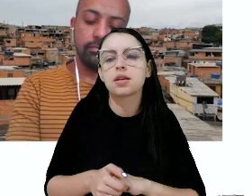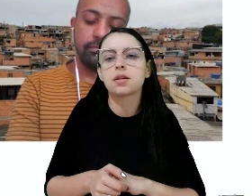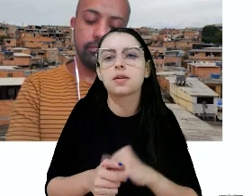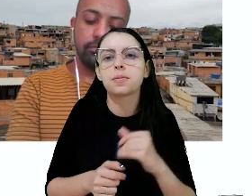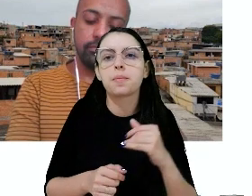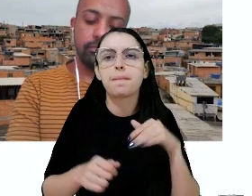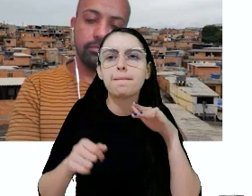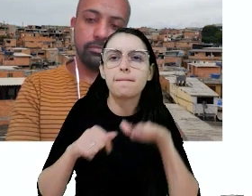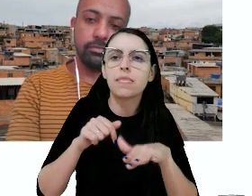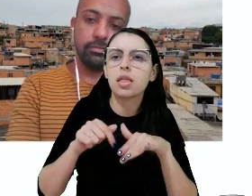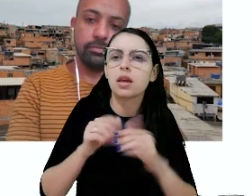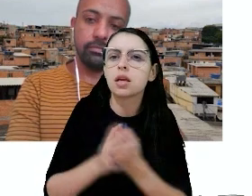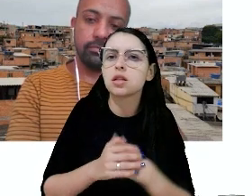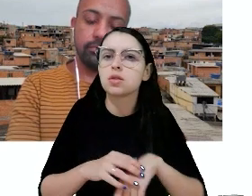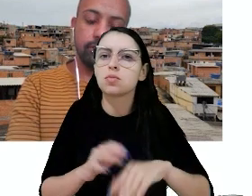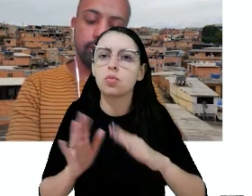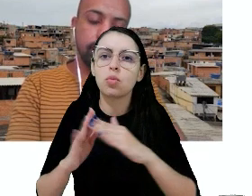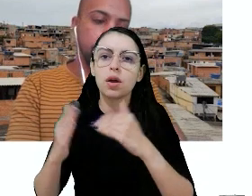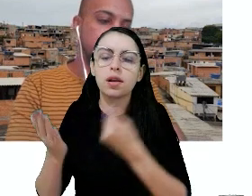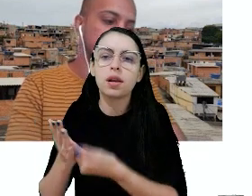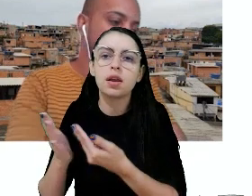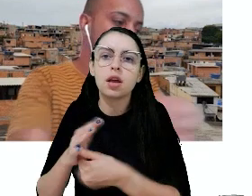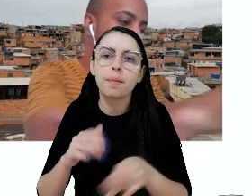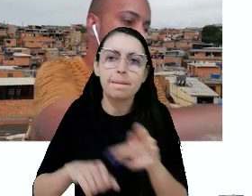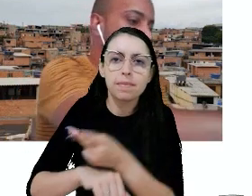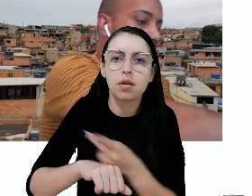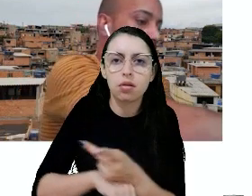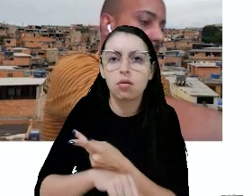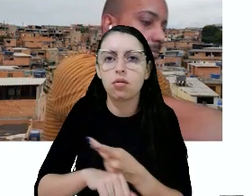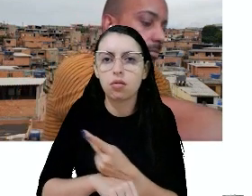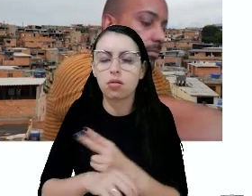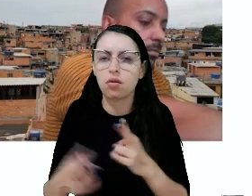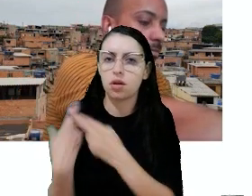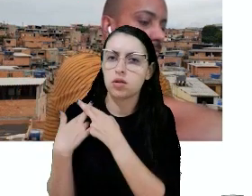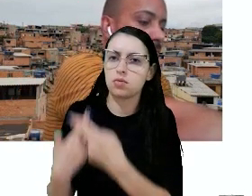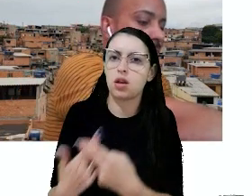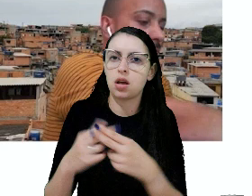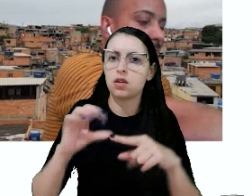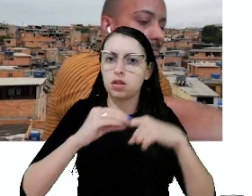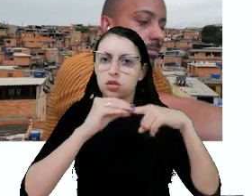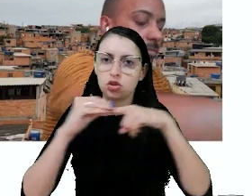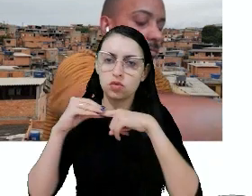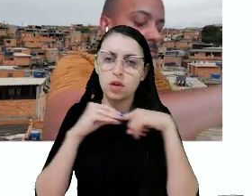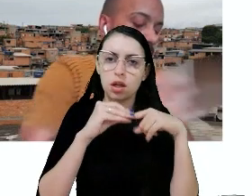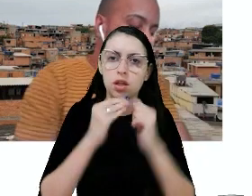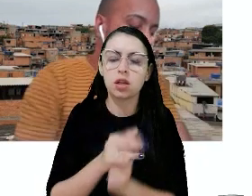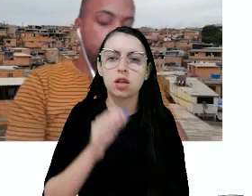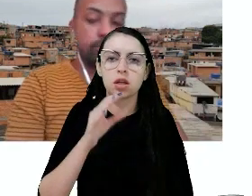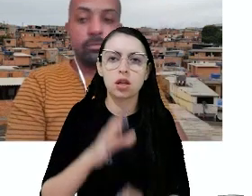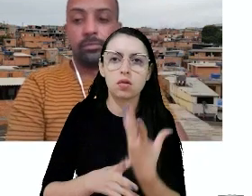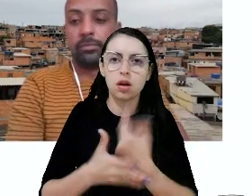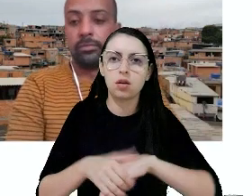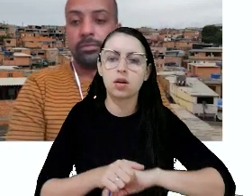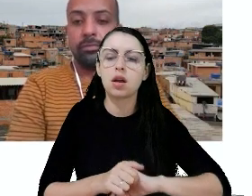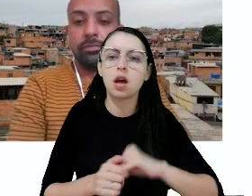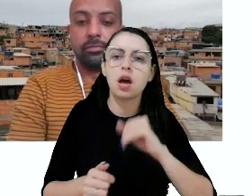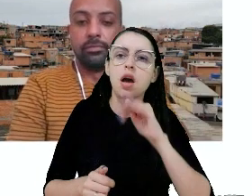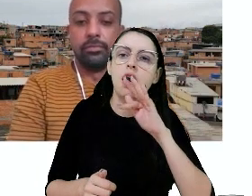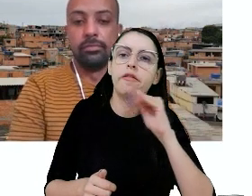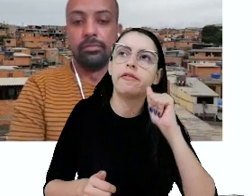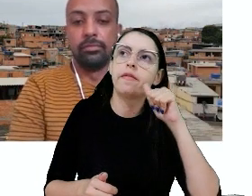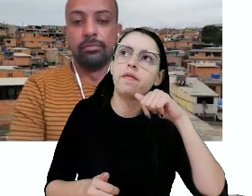Educação, viajou por favelas de todo o Brasil em busca de líderes sociais e implantou as primeiras unidades da rede